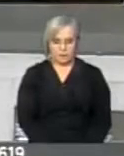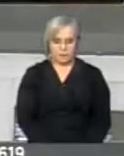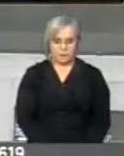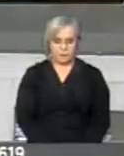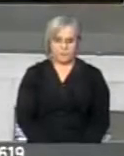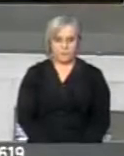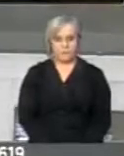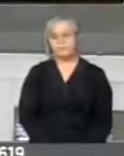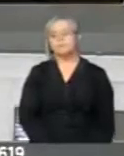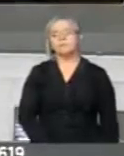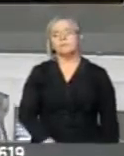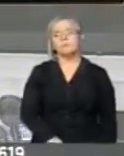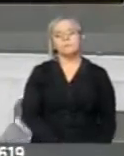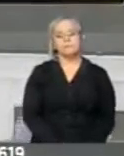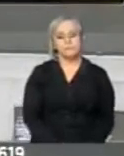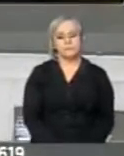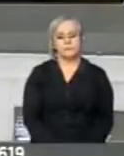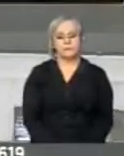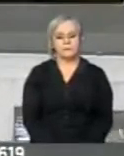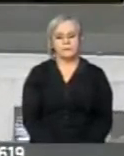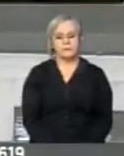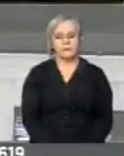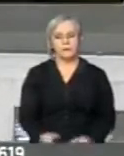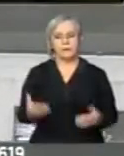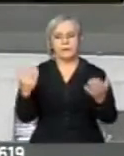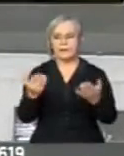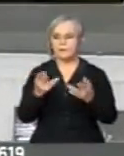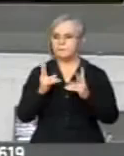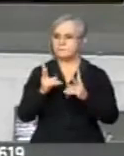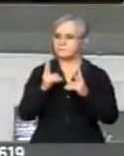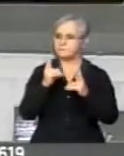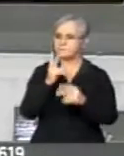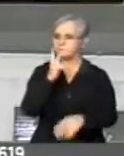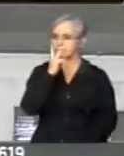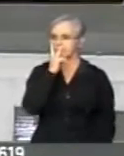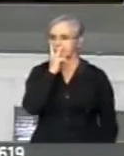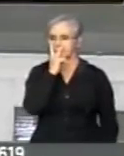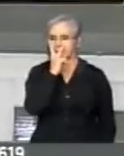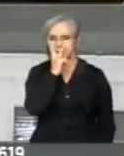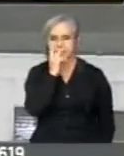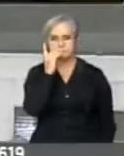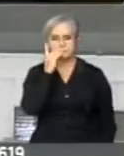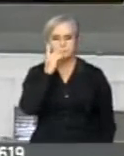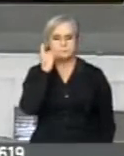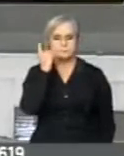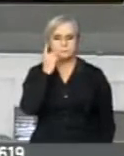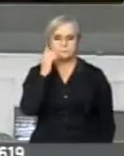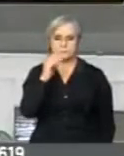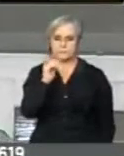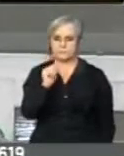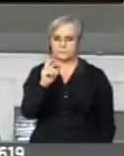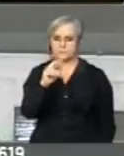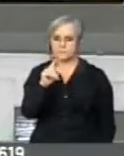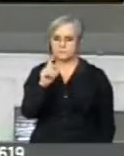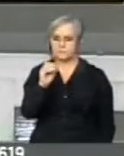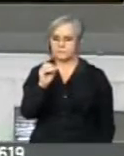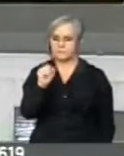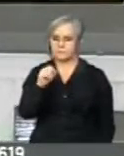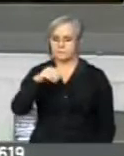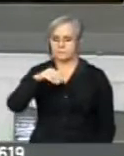Ok, do Espírito Santo com o deputado Paulo Folletto, vamos continuar no Espírito Santo com o deputado Carlos